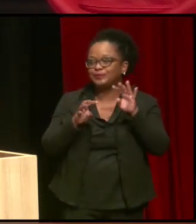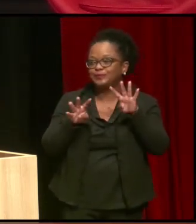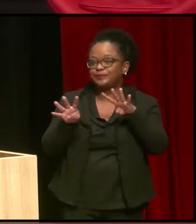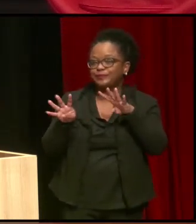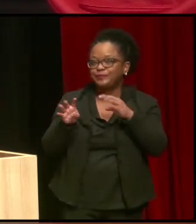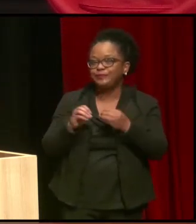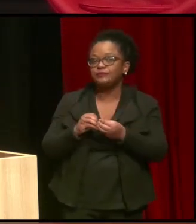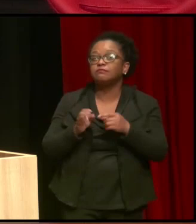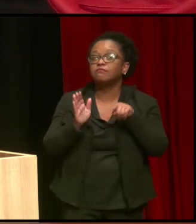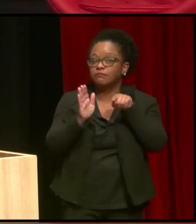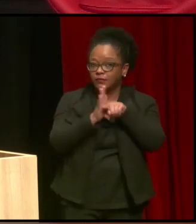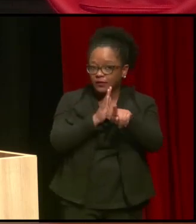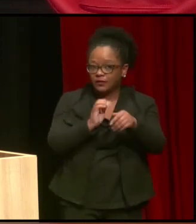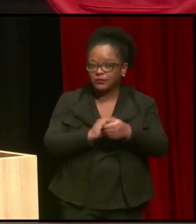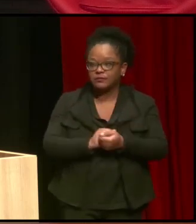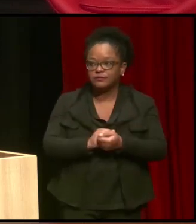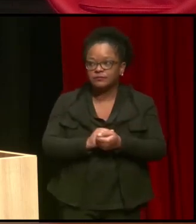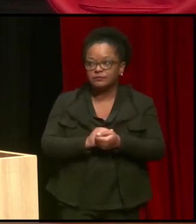Quem é esse cara?